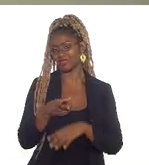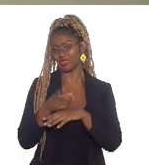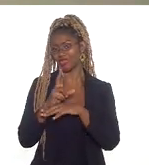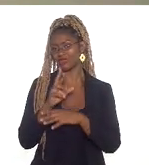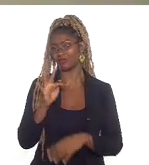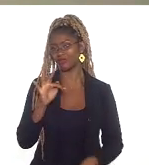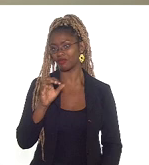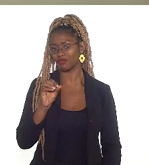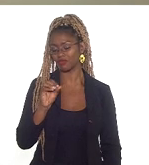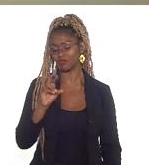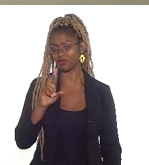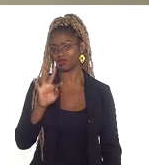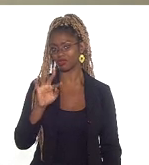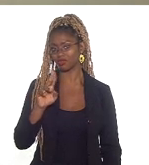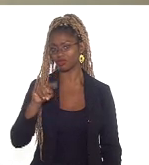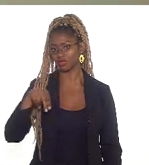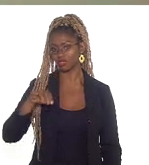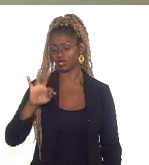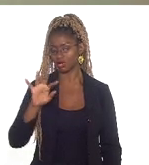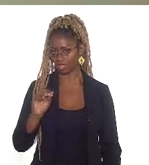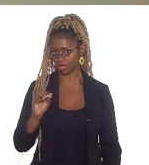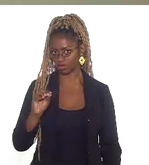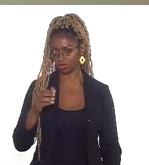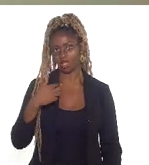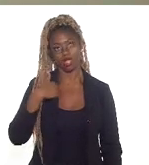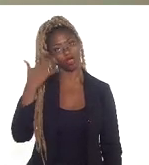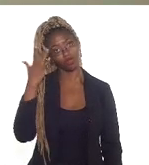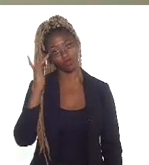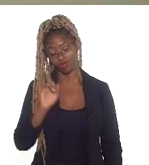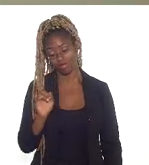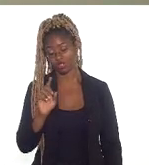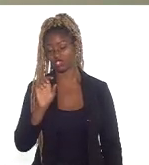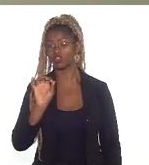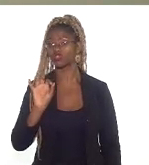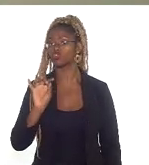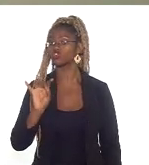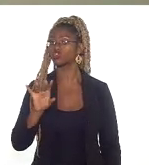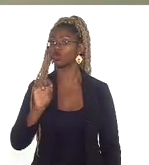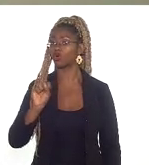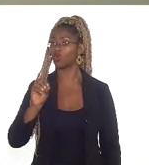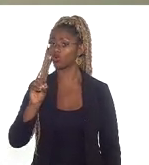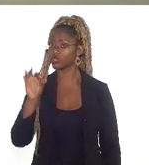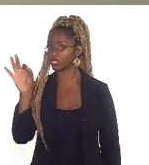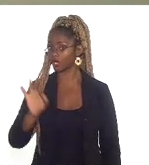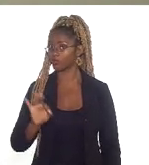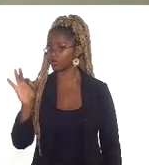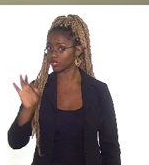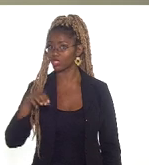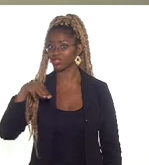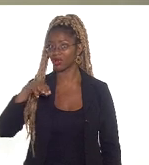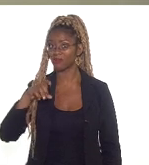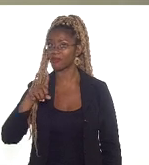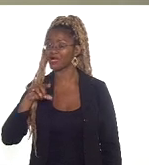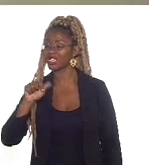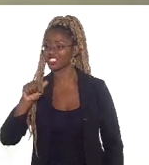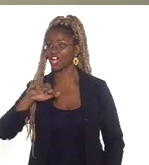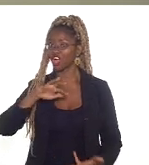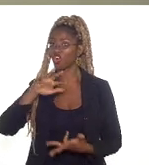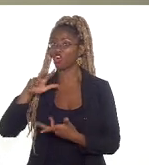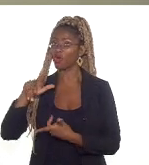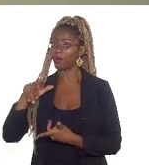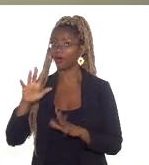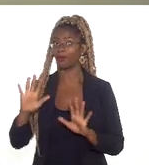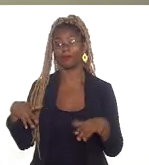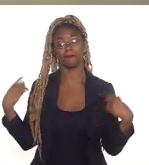é que fosse investido 80% no Estado do Rio de Janeiro, não, doutor Fortunato, pela média global. O ideal é que